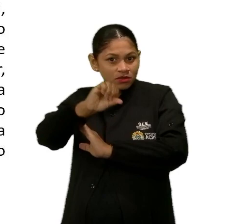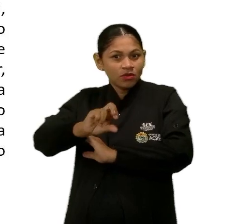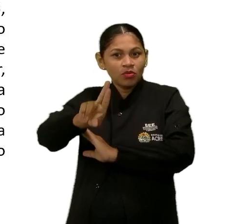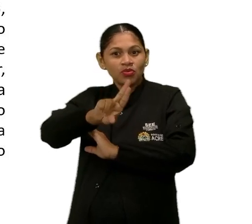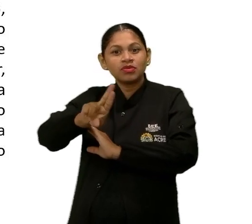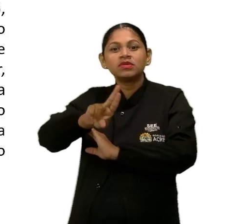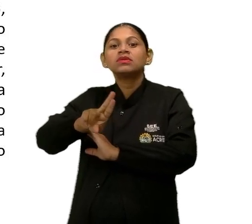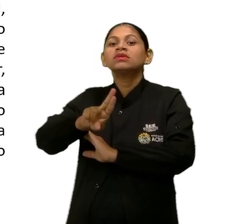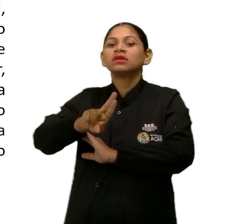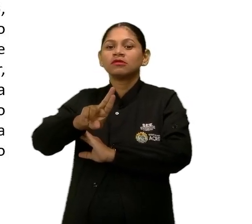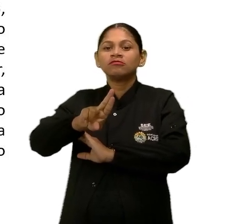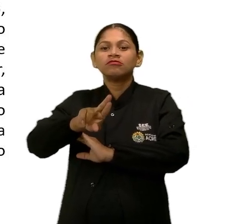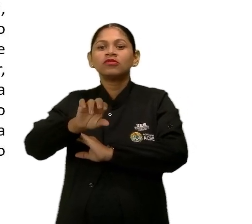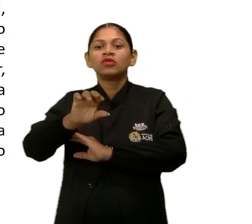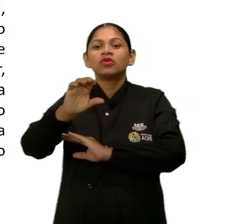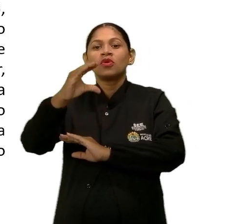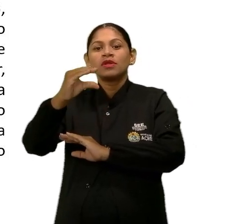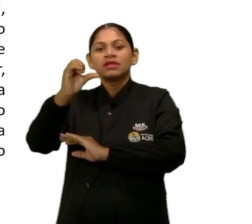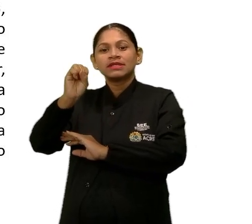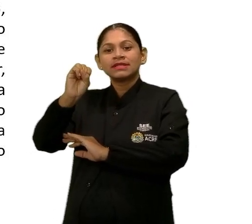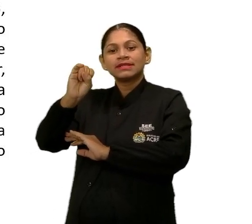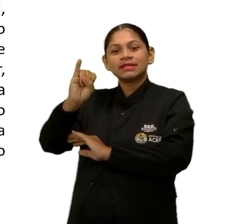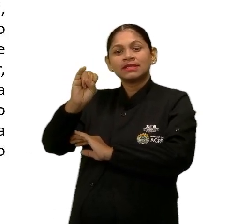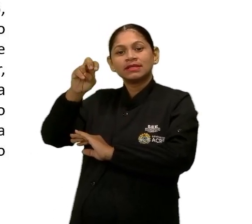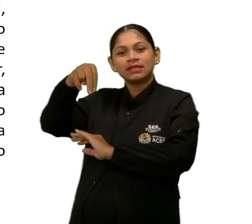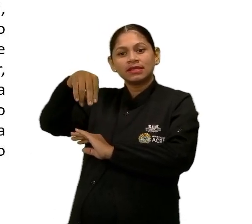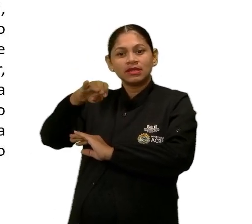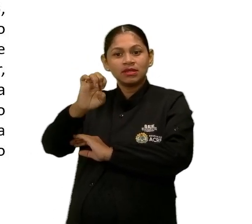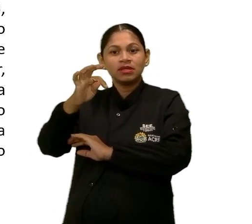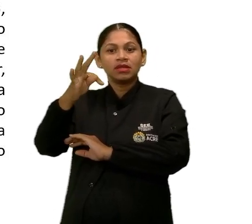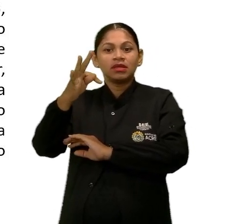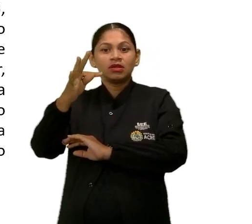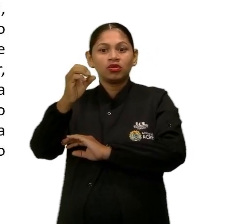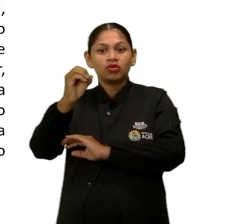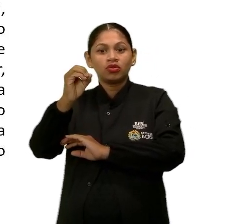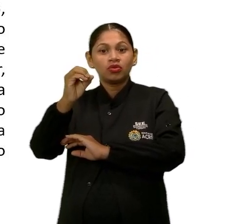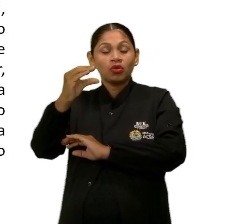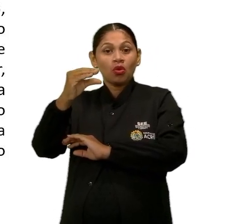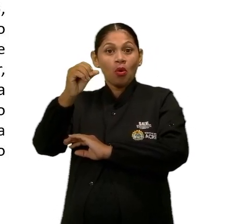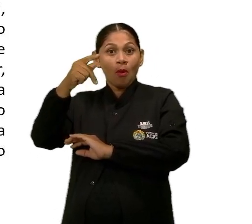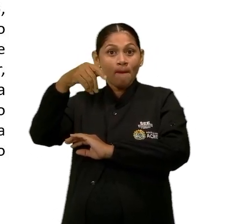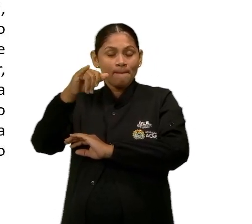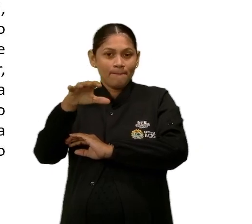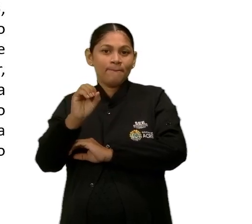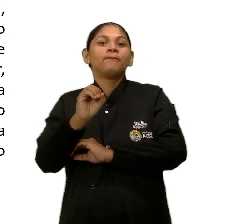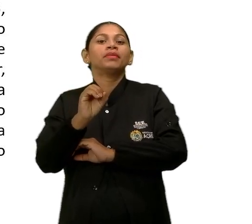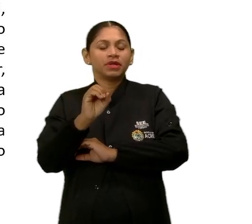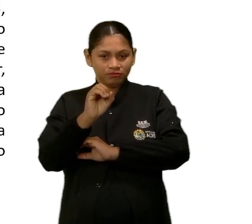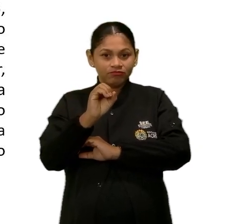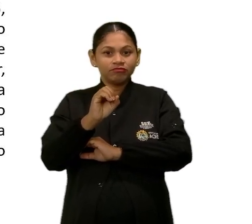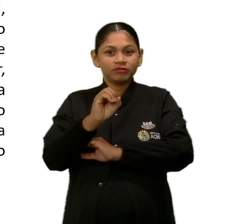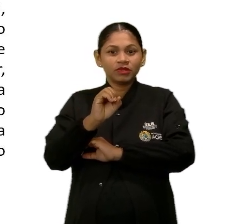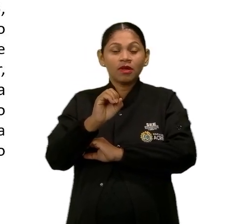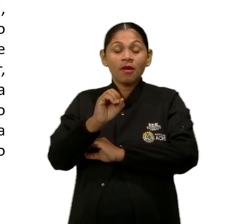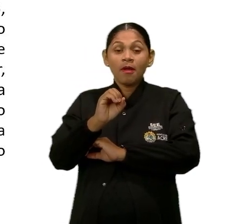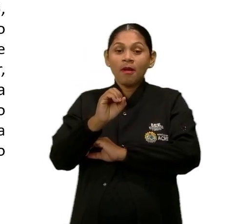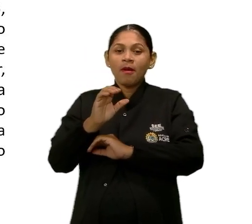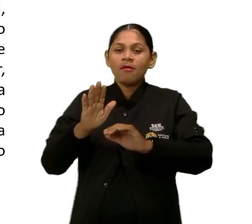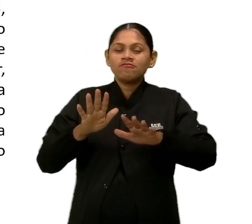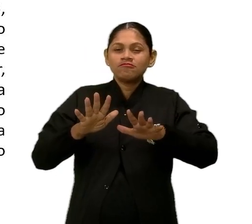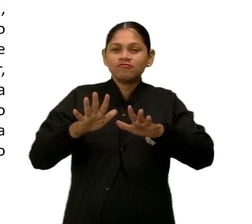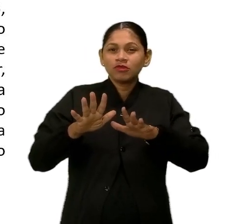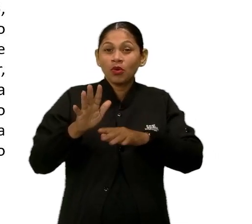para apresentar imagens em movimento, estabelecendo as bases para a sétima arte. Mas para chegar até aqui,